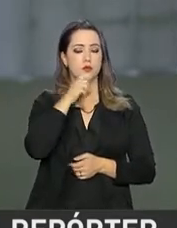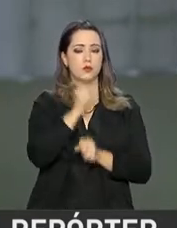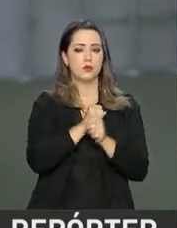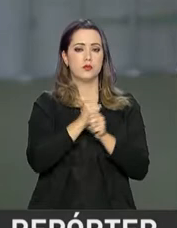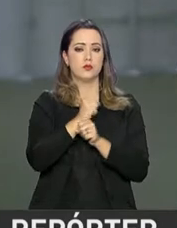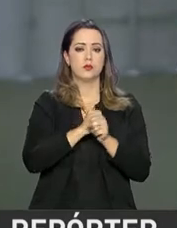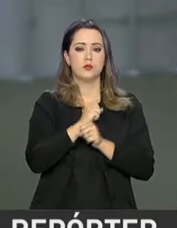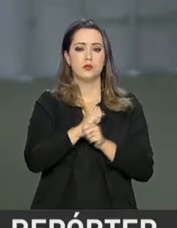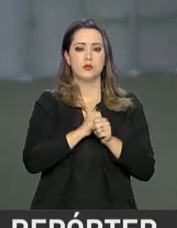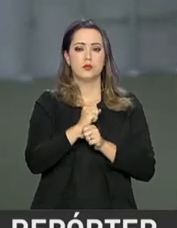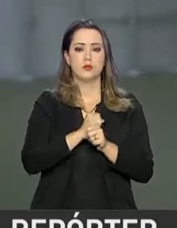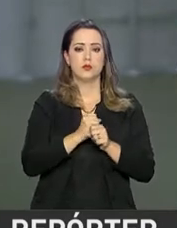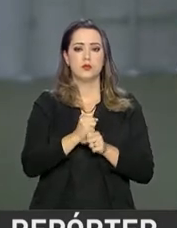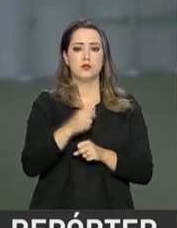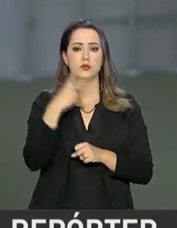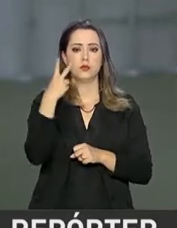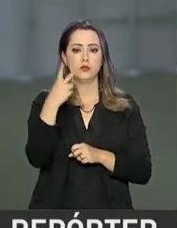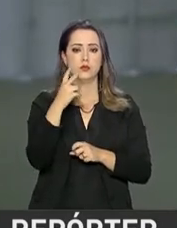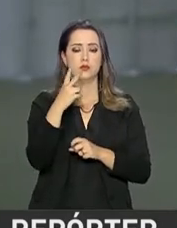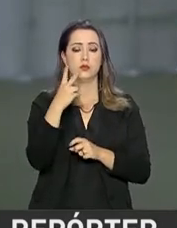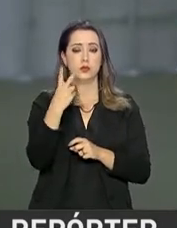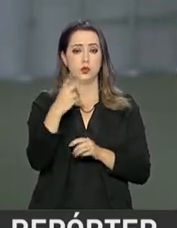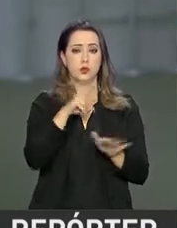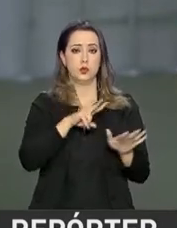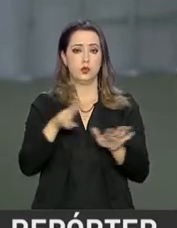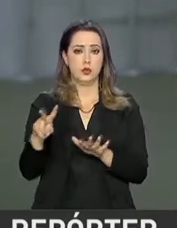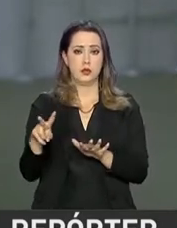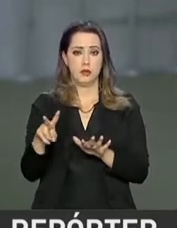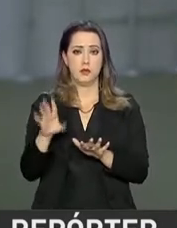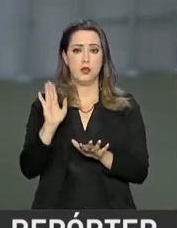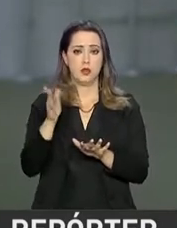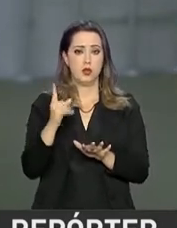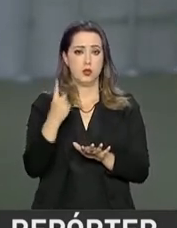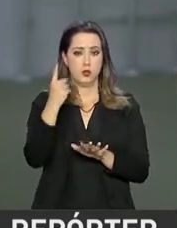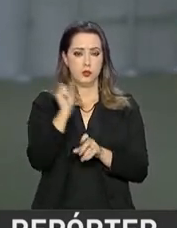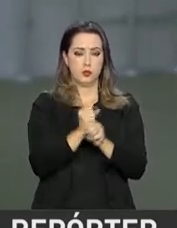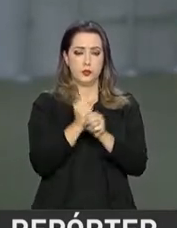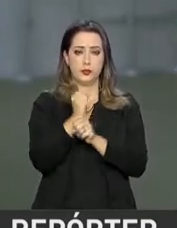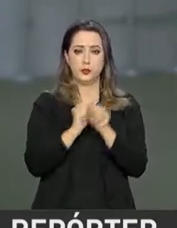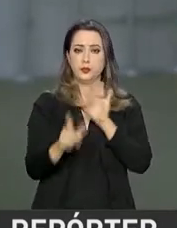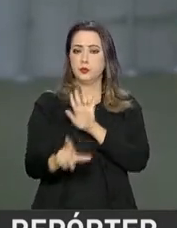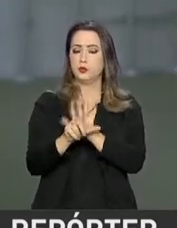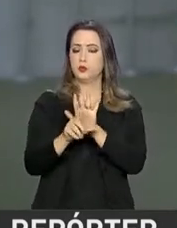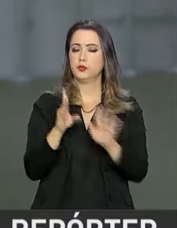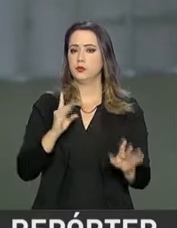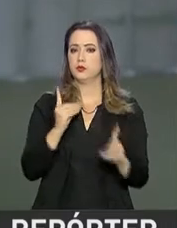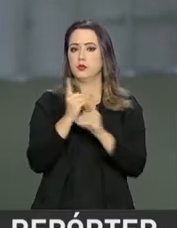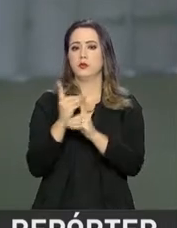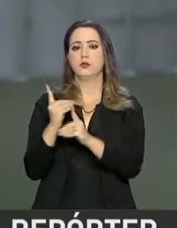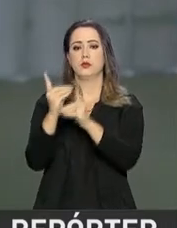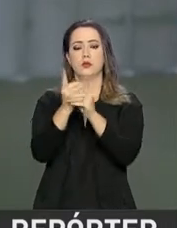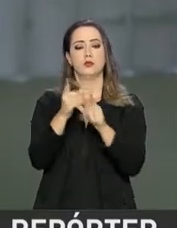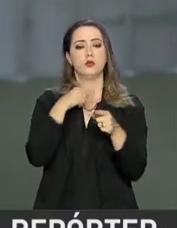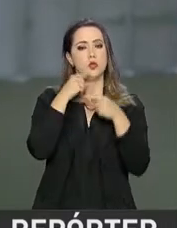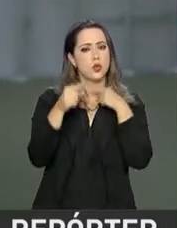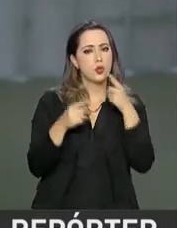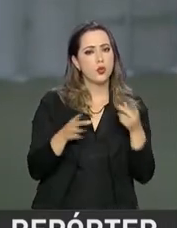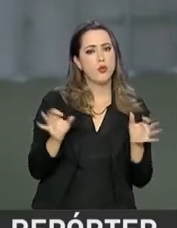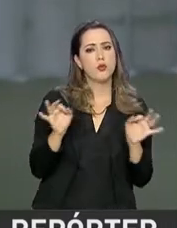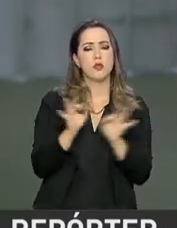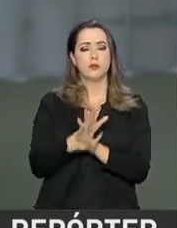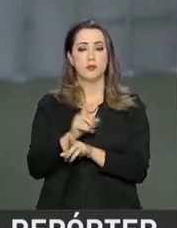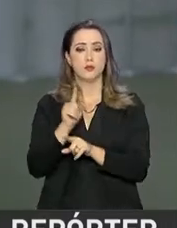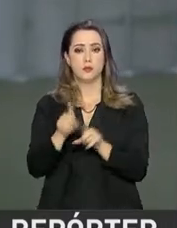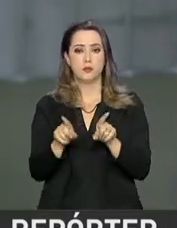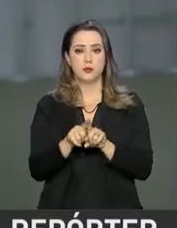daqui a duas semanas vai completar um ano nesses encontros essas dúvidas vão ser tiradas e